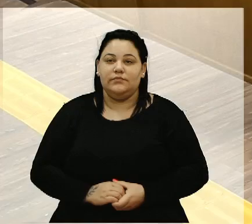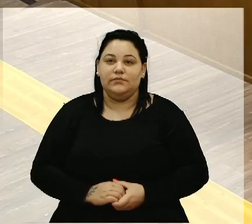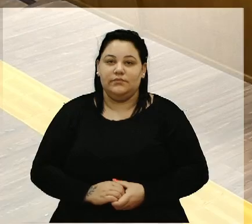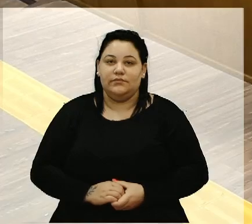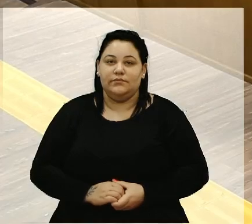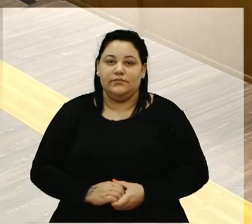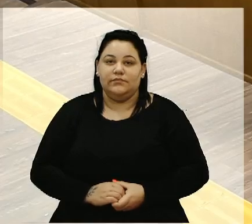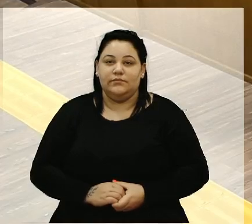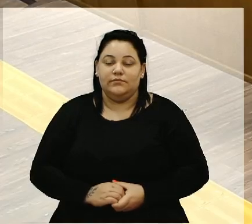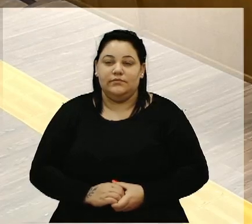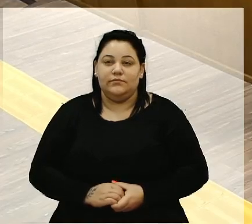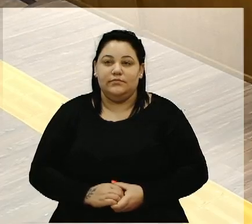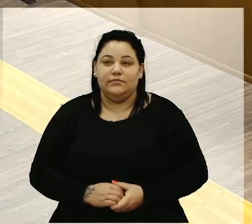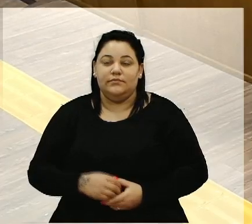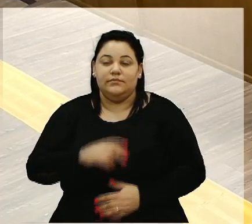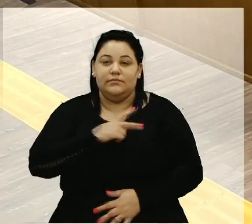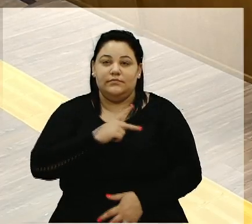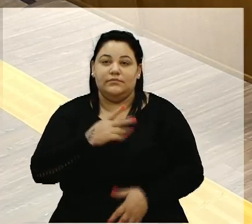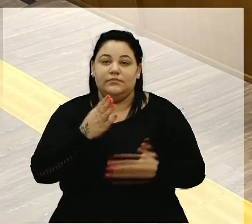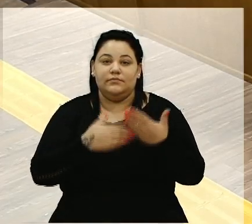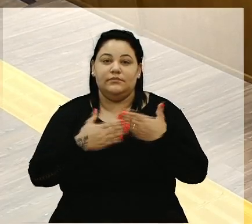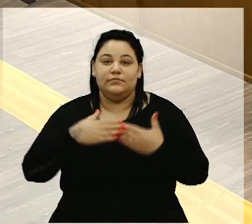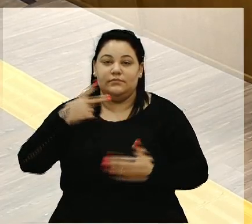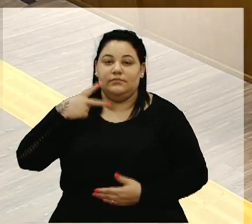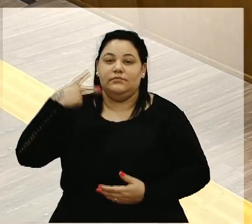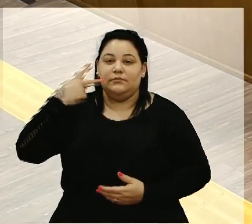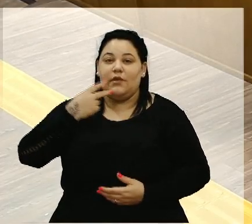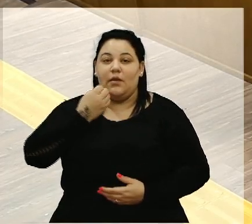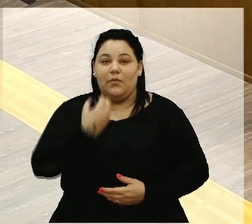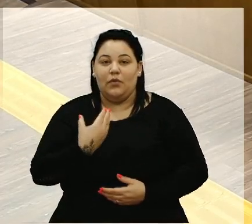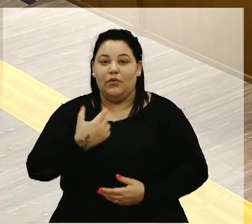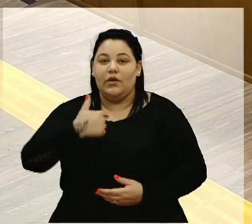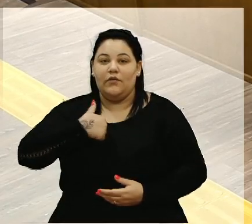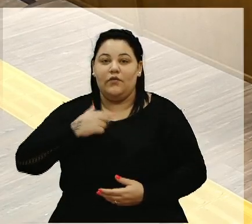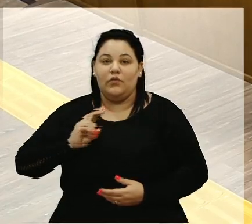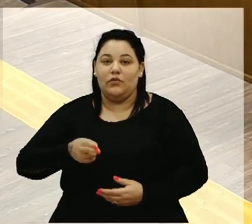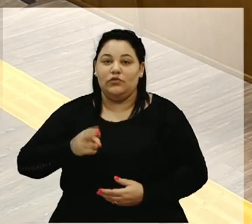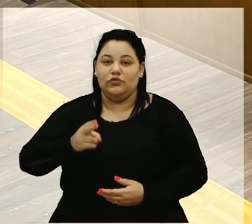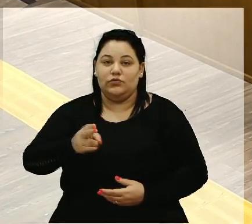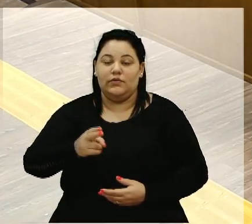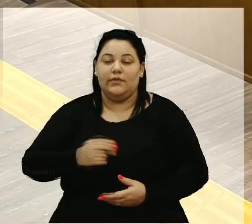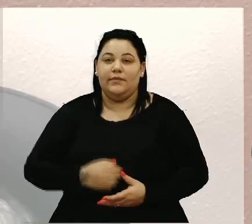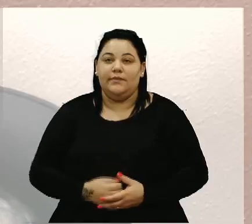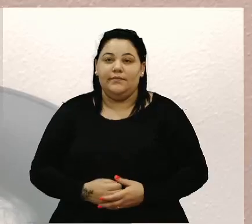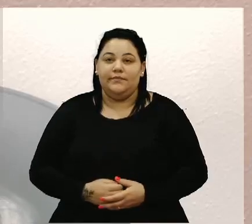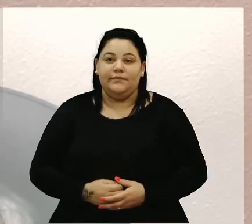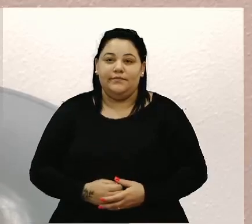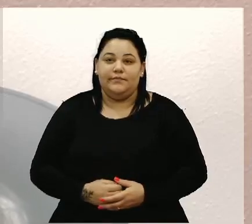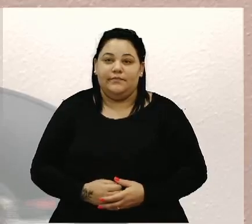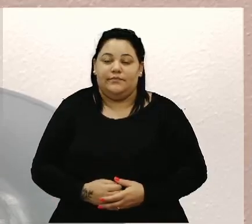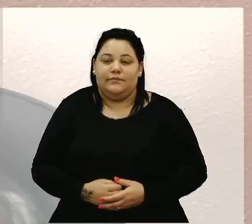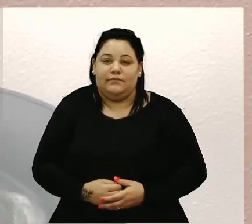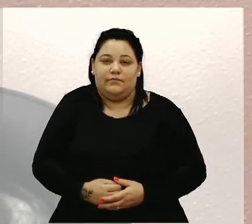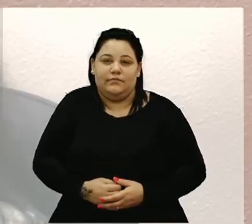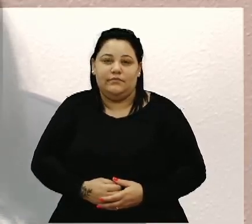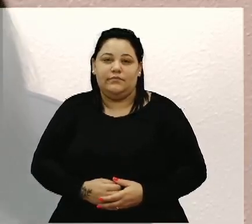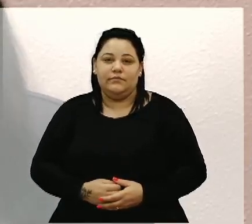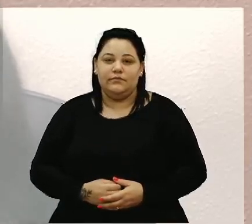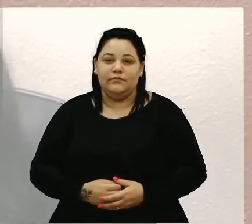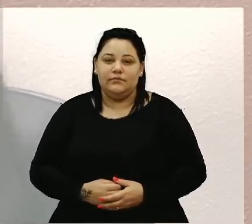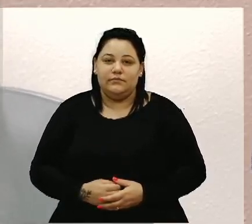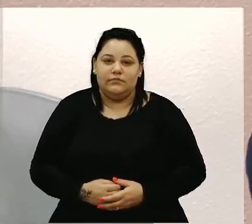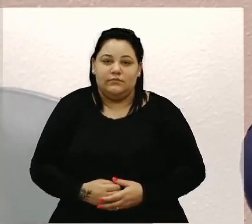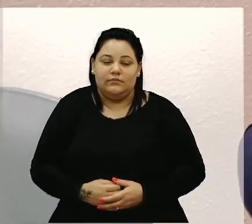Senhora presidente, senhoras e senhores vereadores, bom, eu vou continuar ainda na minha linha de raciocínio,